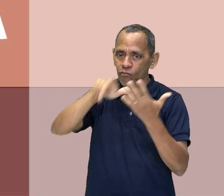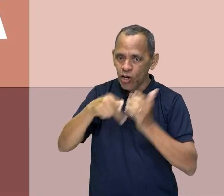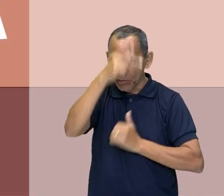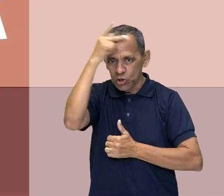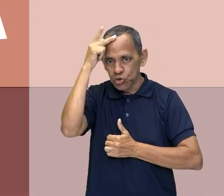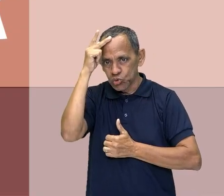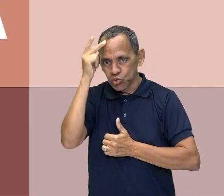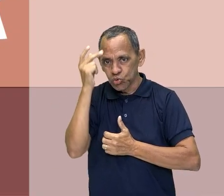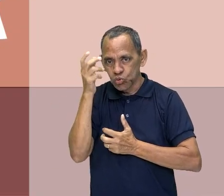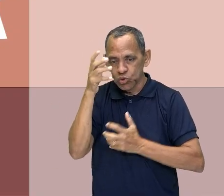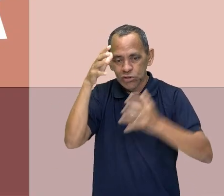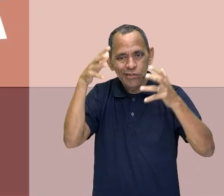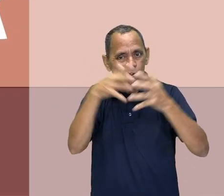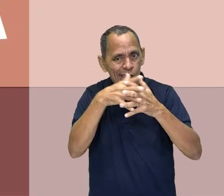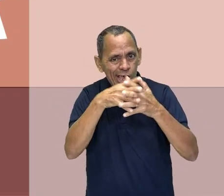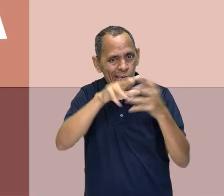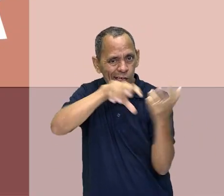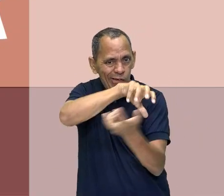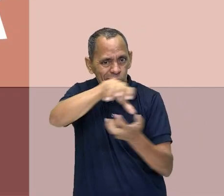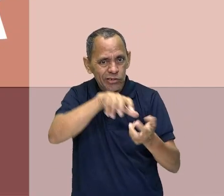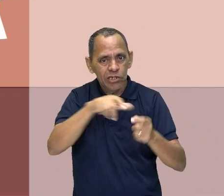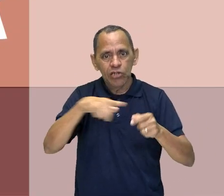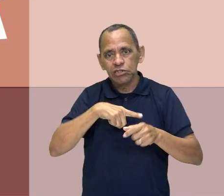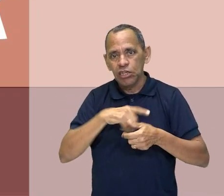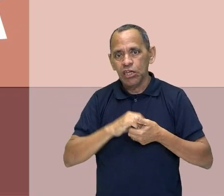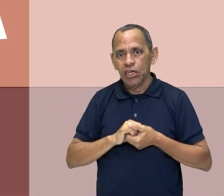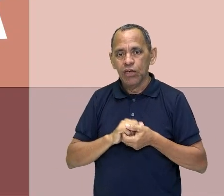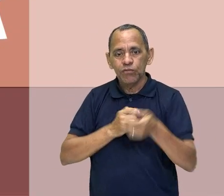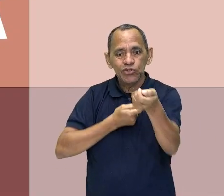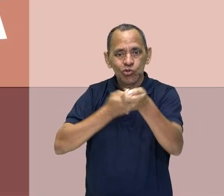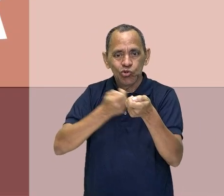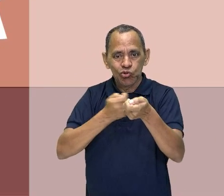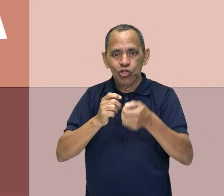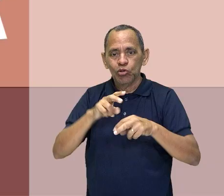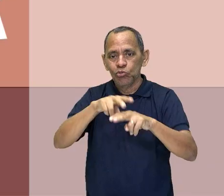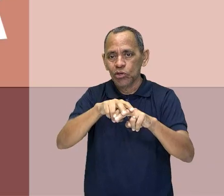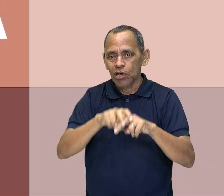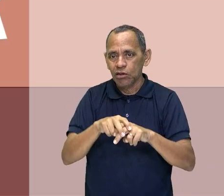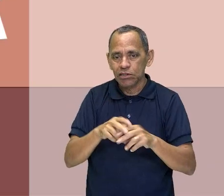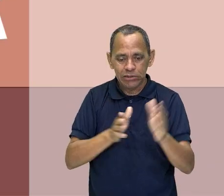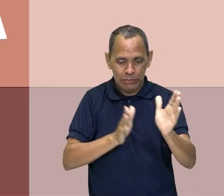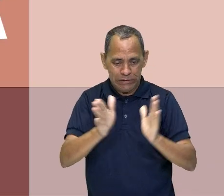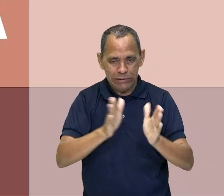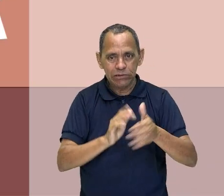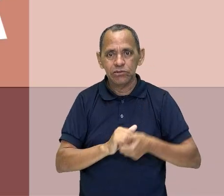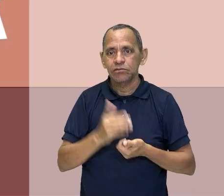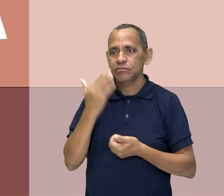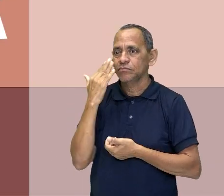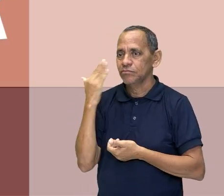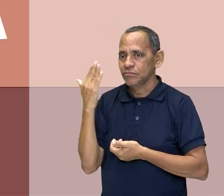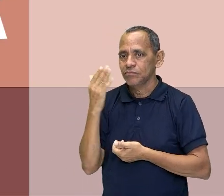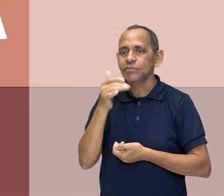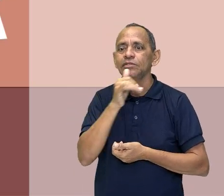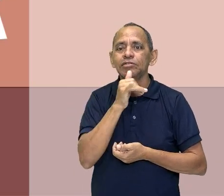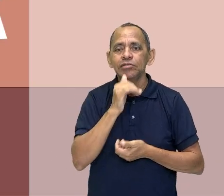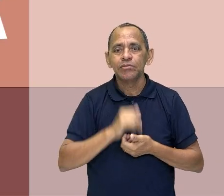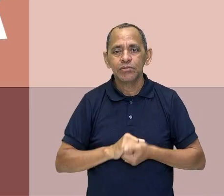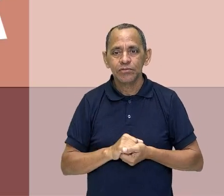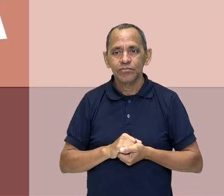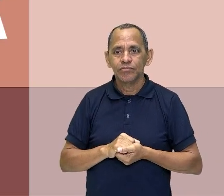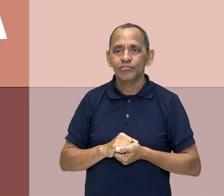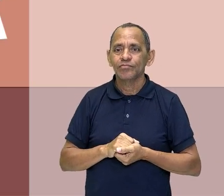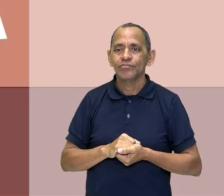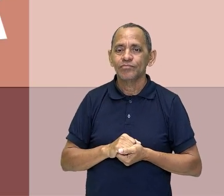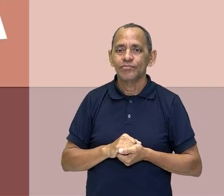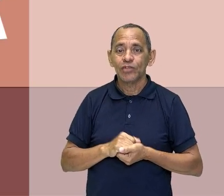rebelando, digamos assim, resistindo a essa dominação. O que eu trouxe para vocês aqui é o exemplo do voto de cabresto, de um equino sendo